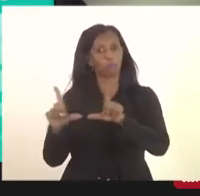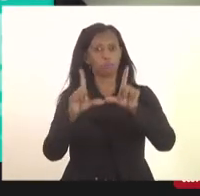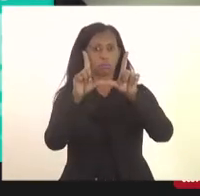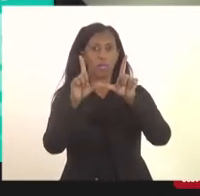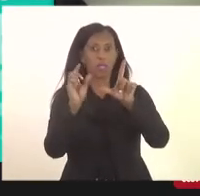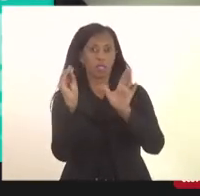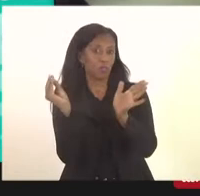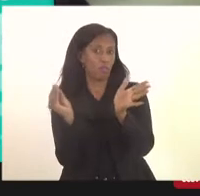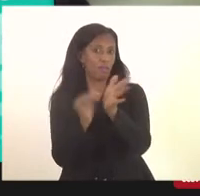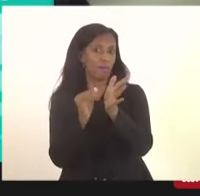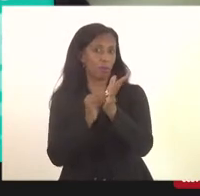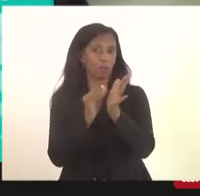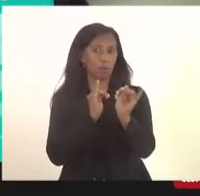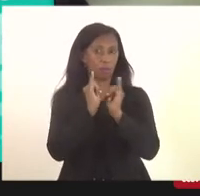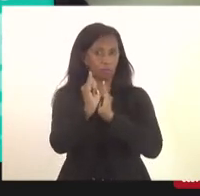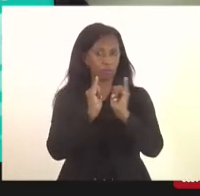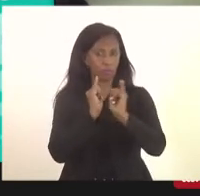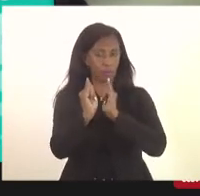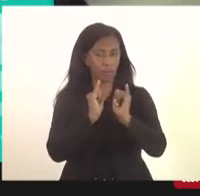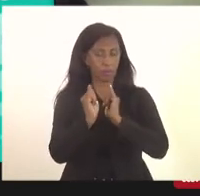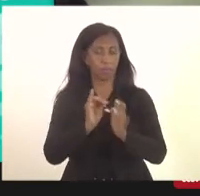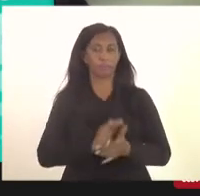direção que os senhores gostariam.